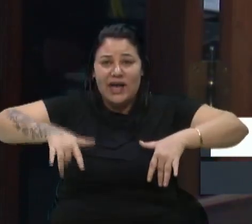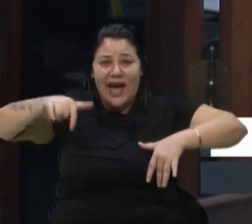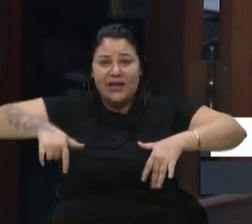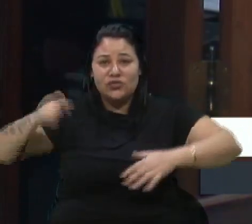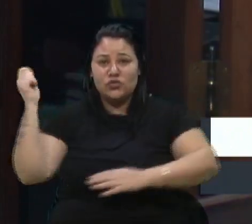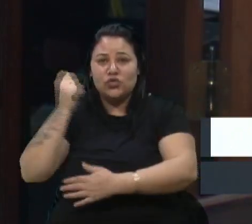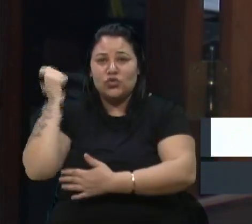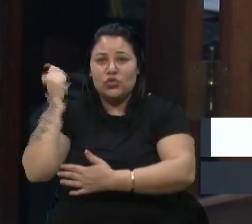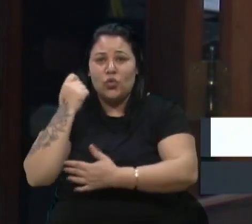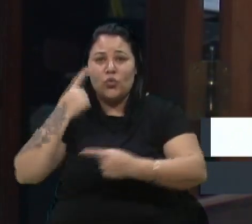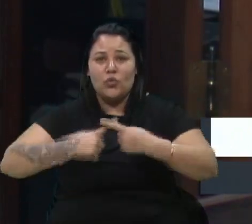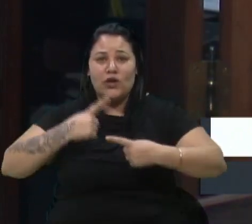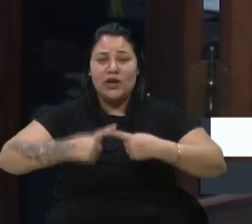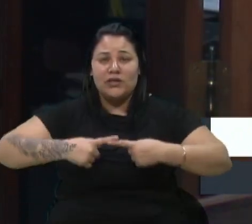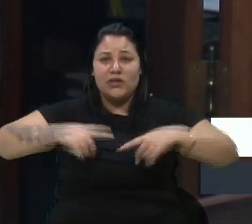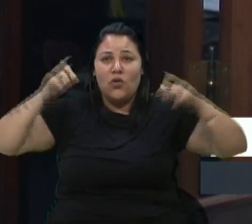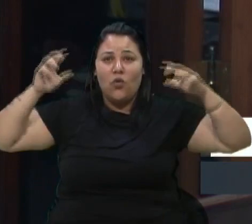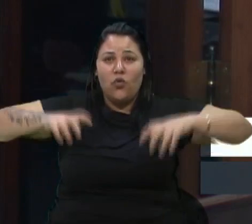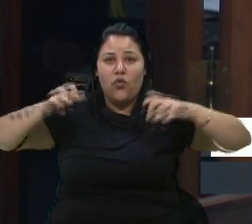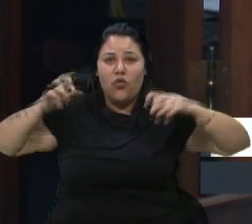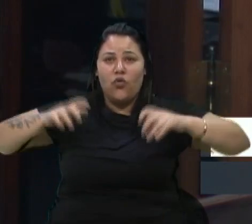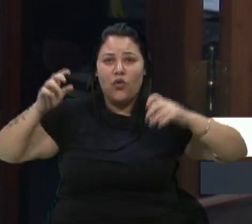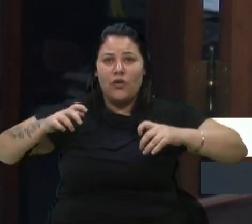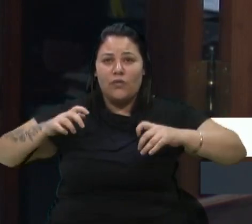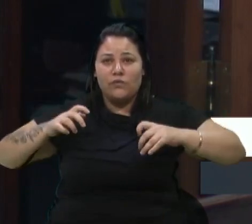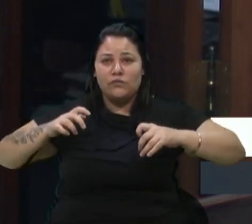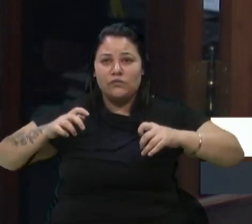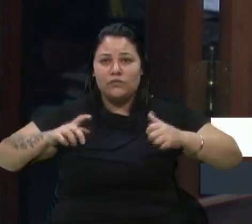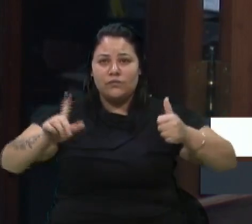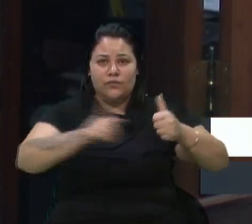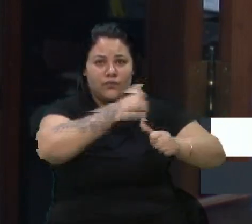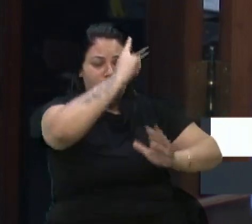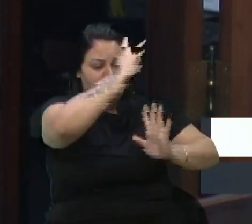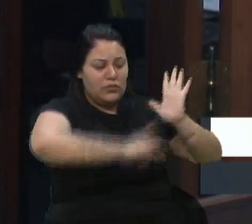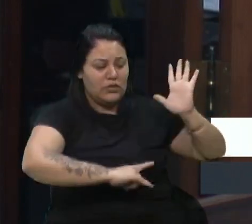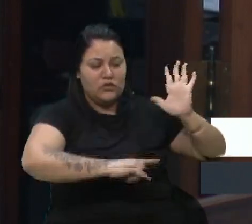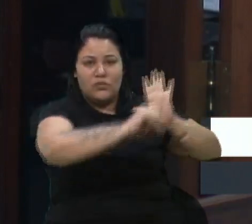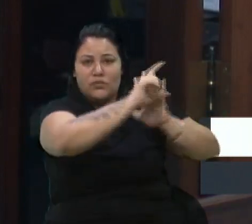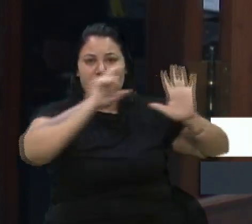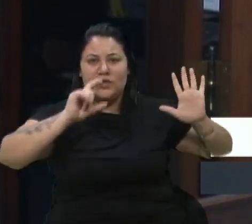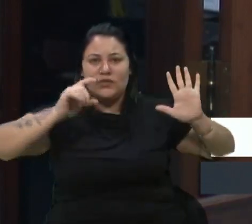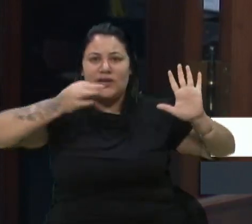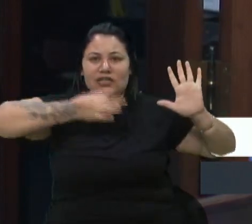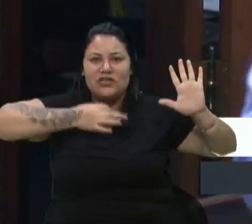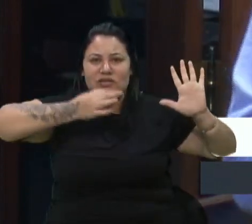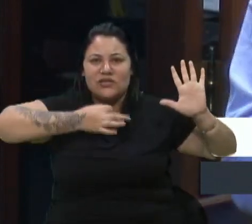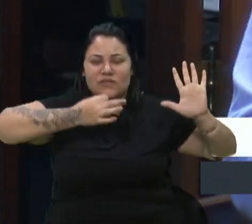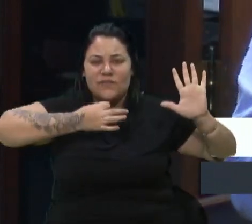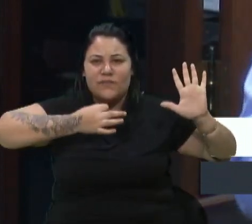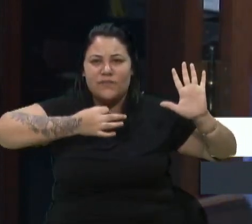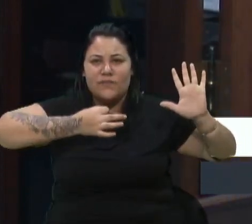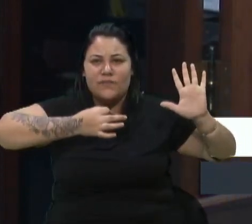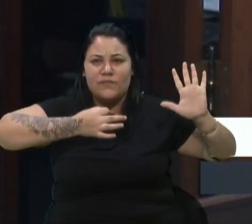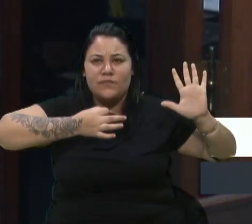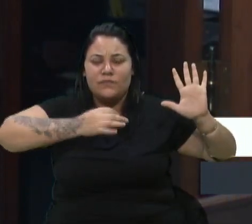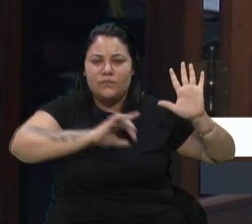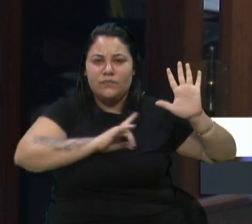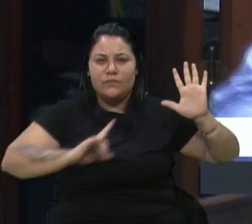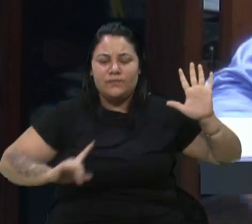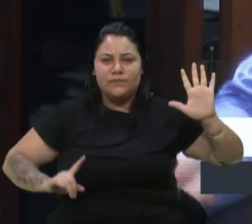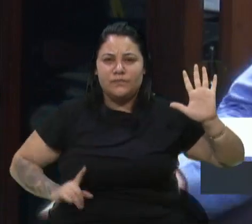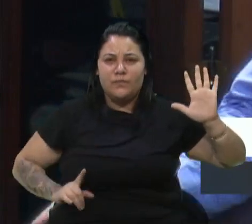decreto, o primeiro município era Caxias do Sul. Está aqui o decreto. Caxias do Sul. E o